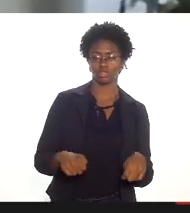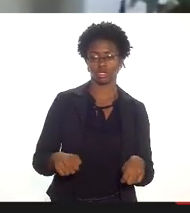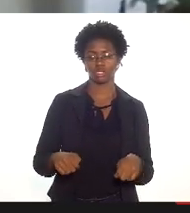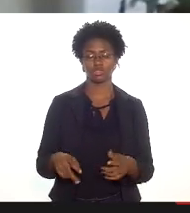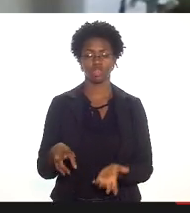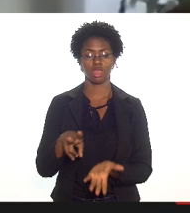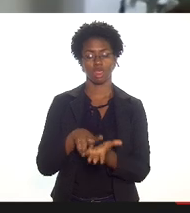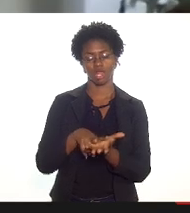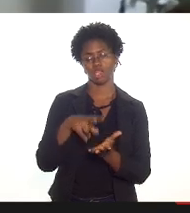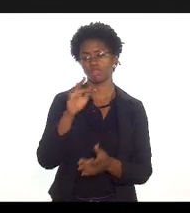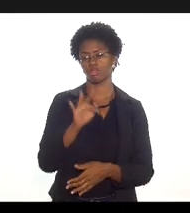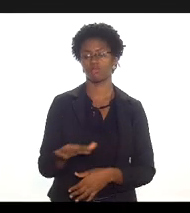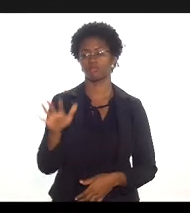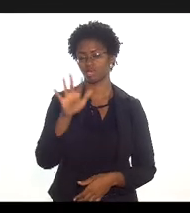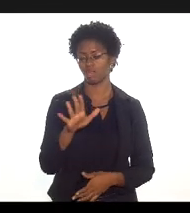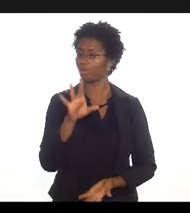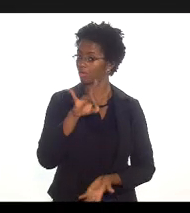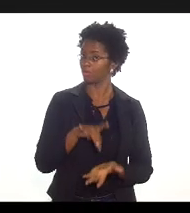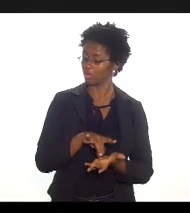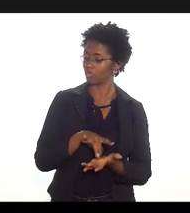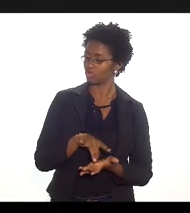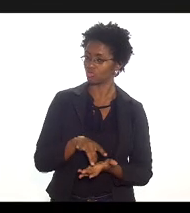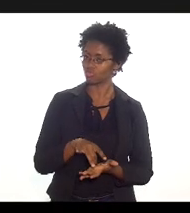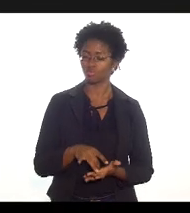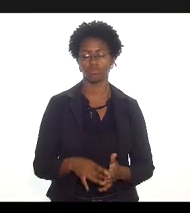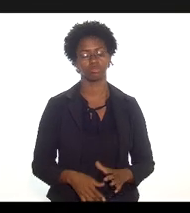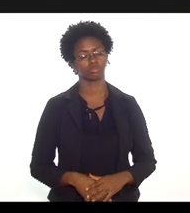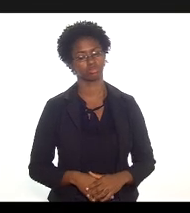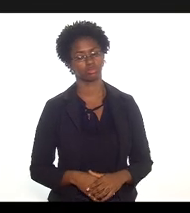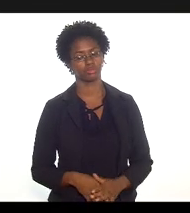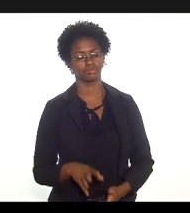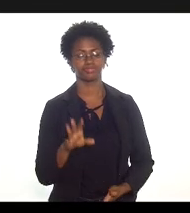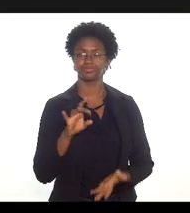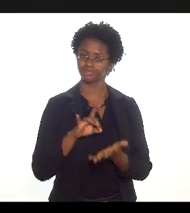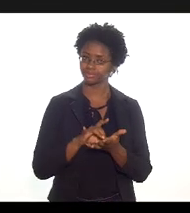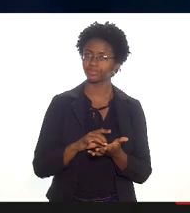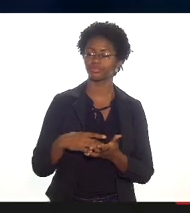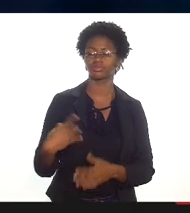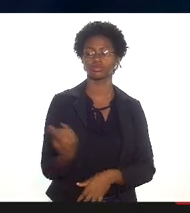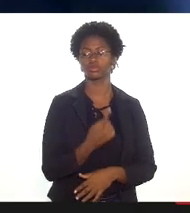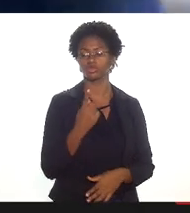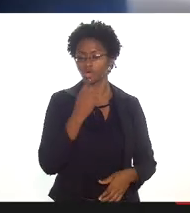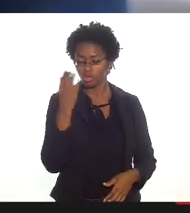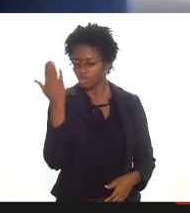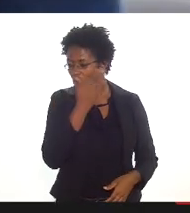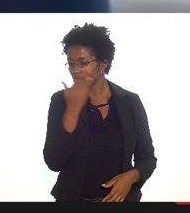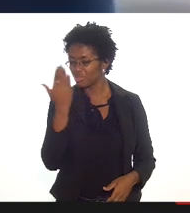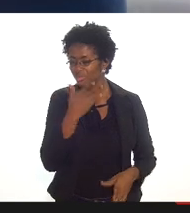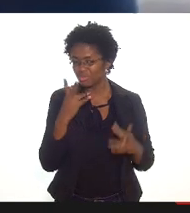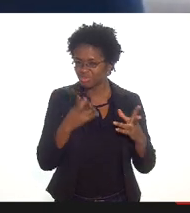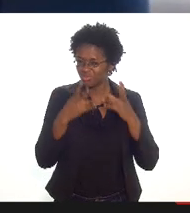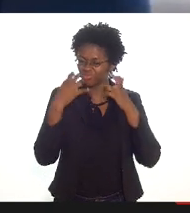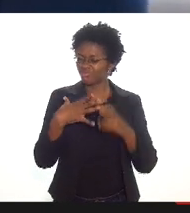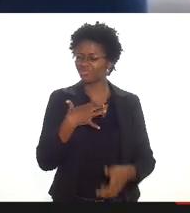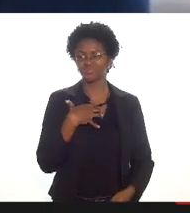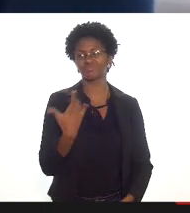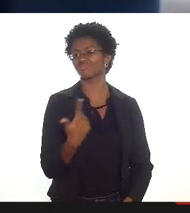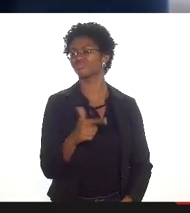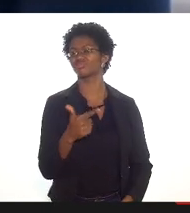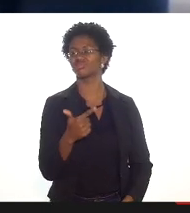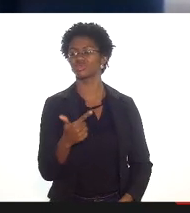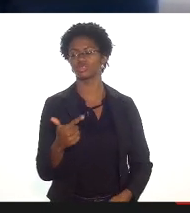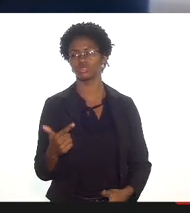federais. De fato, a gente não viu uma possibilidade de uma integração na